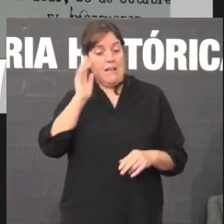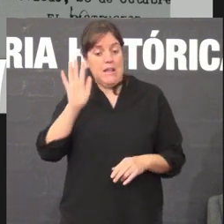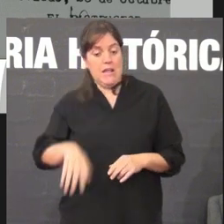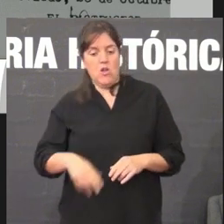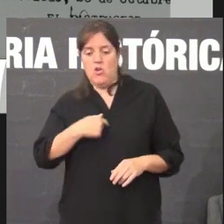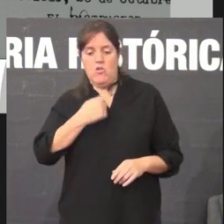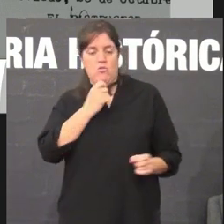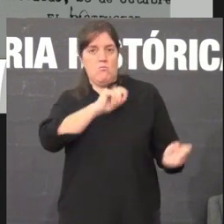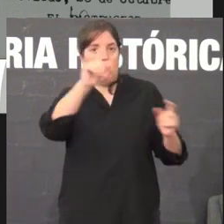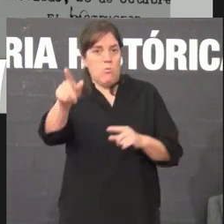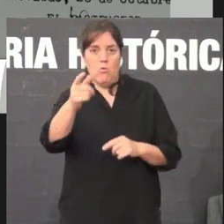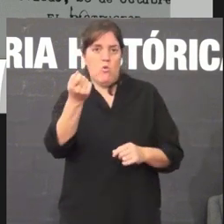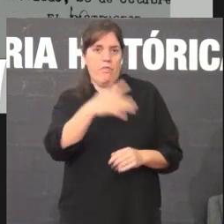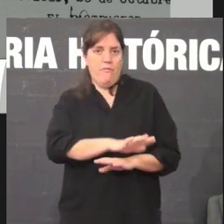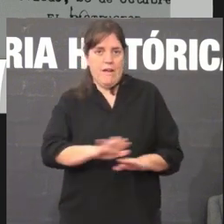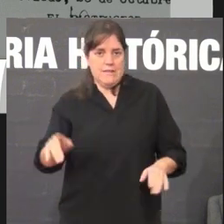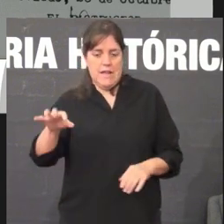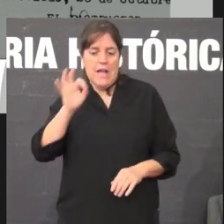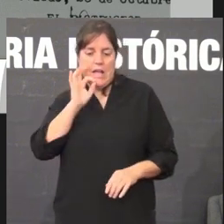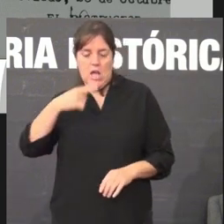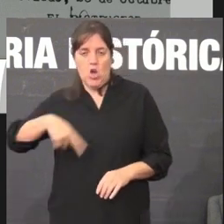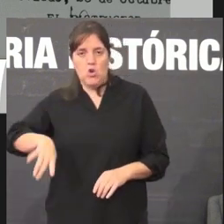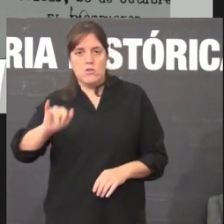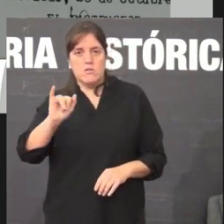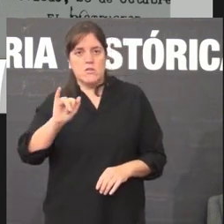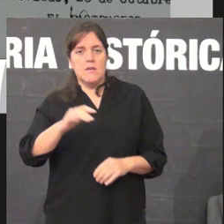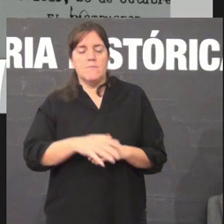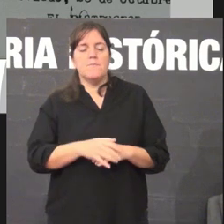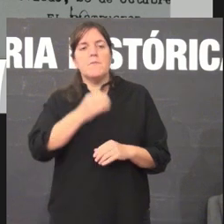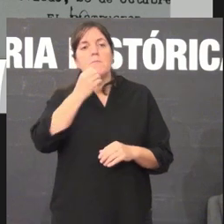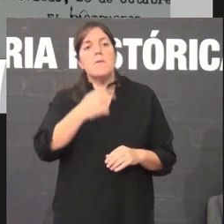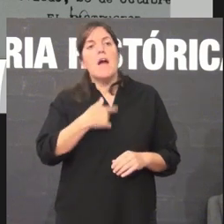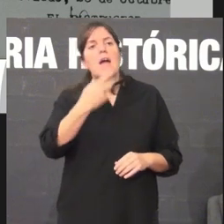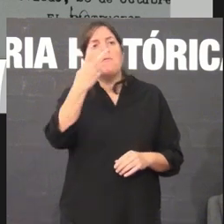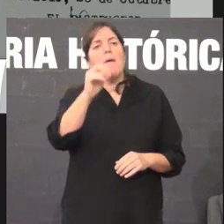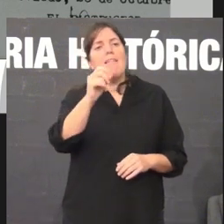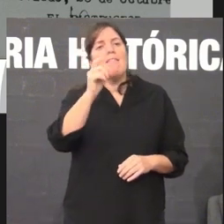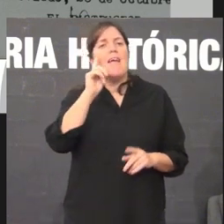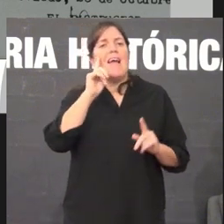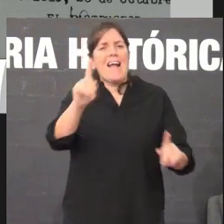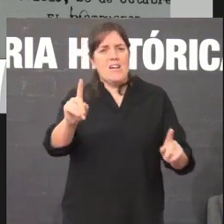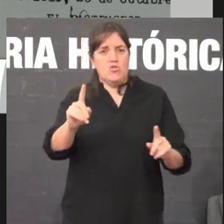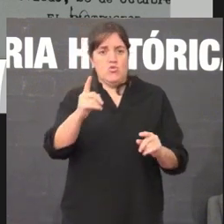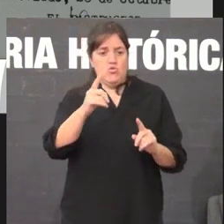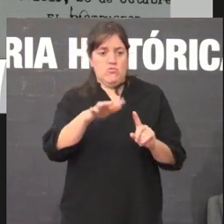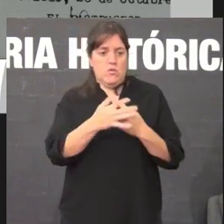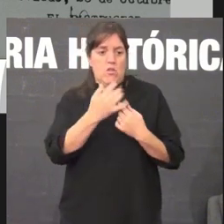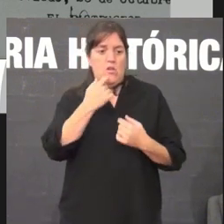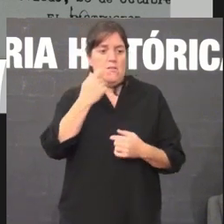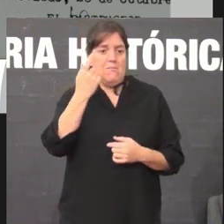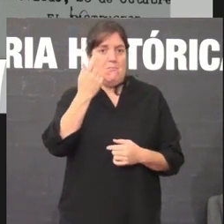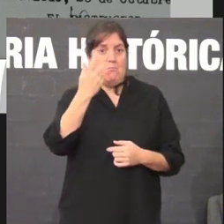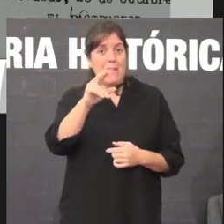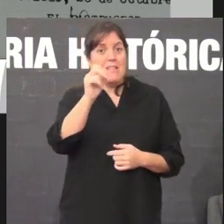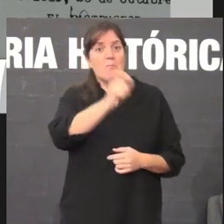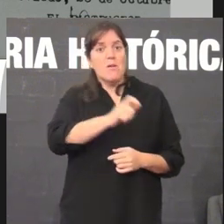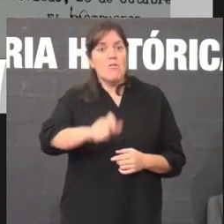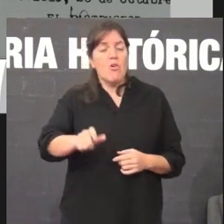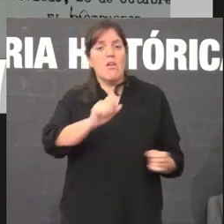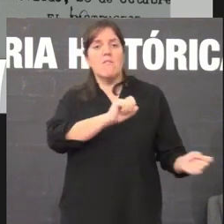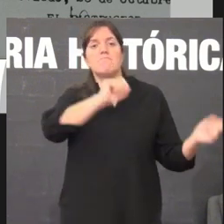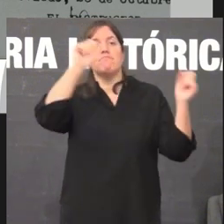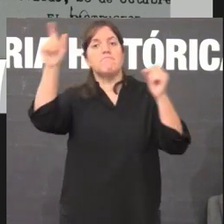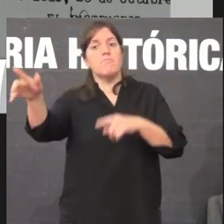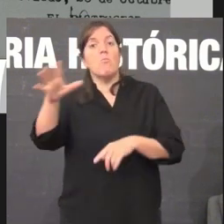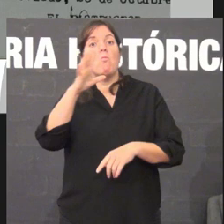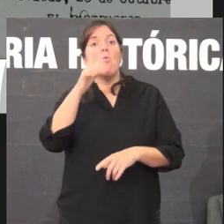Estado coñecemos uns 20 casos de mestres e de mestras que padeceron desterro por causa da